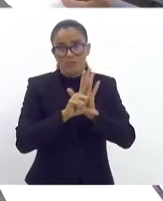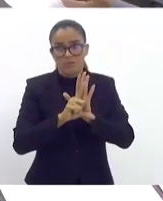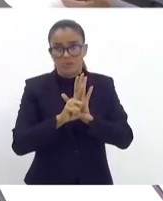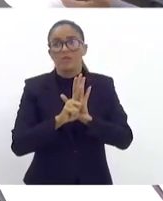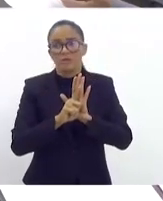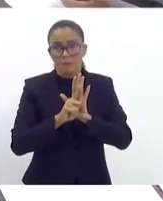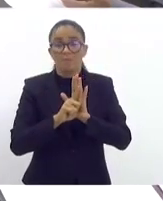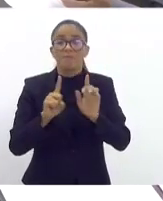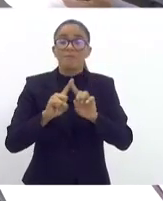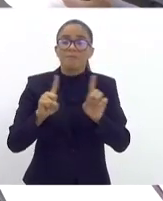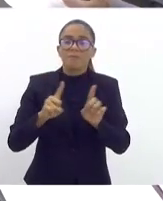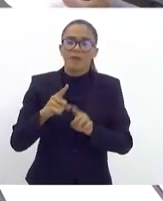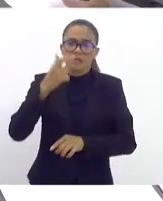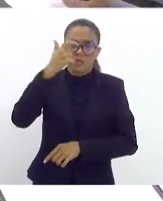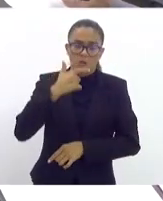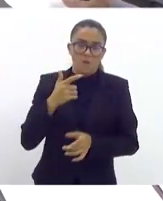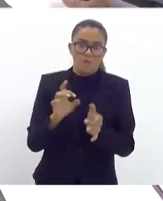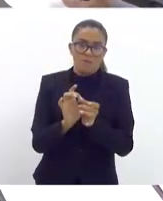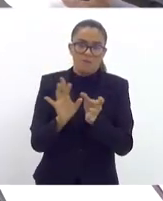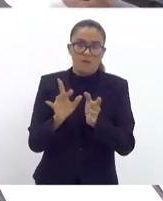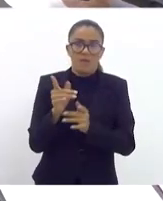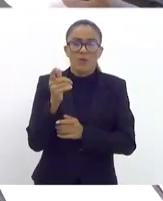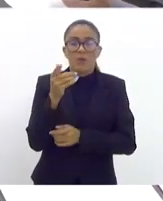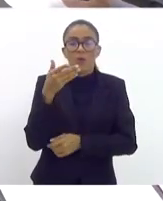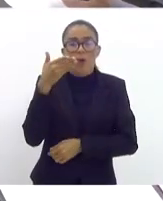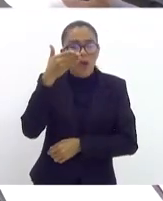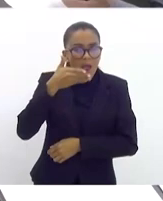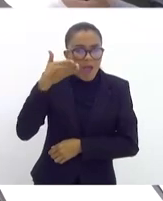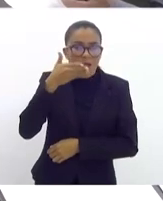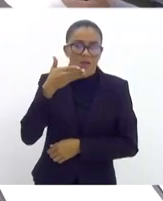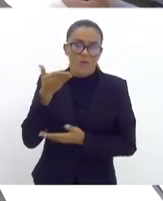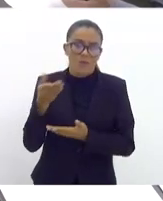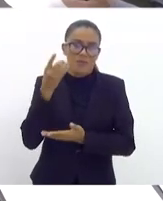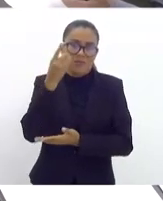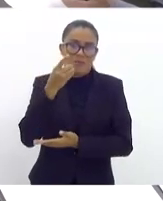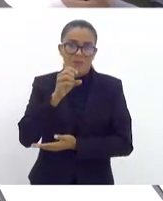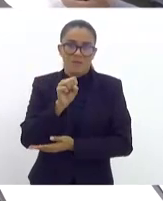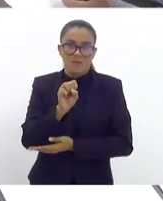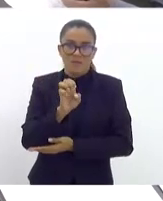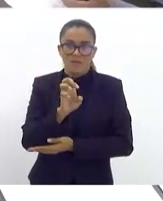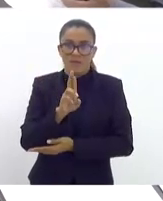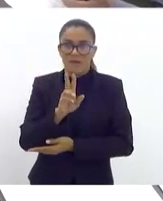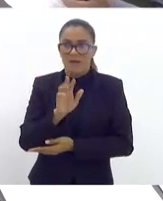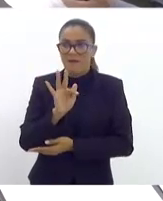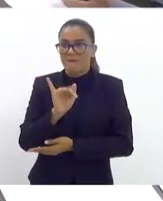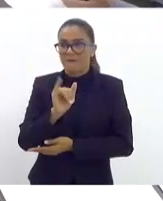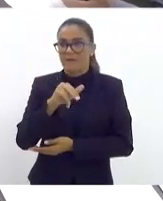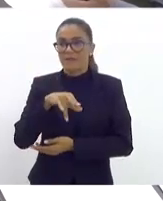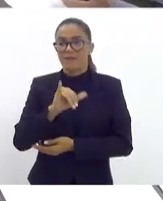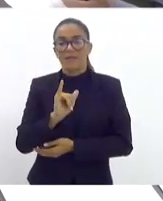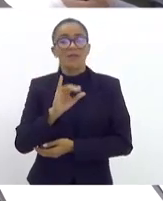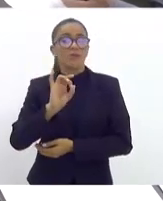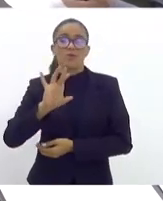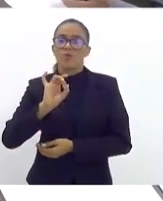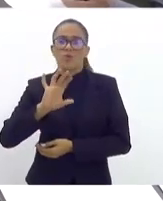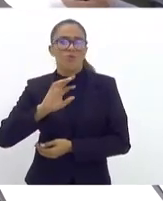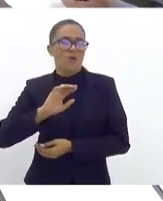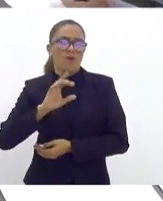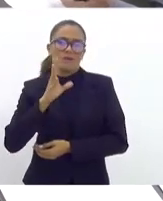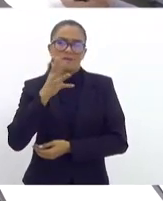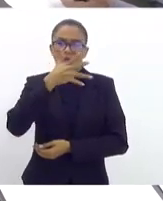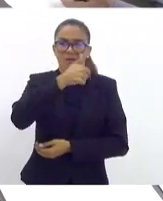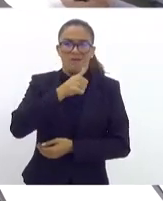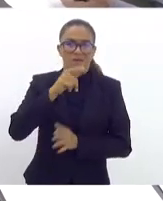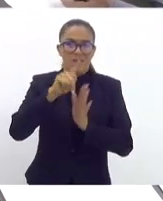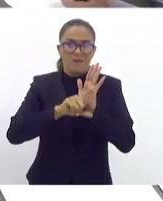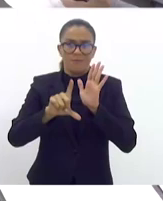me permito usar os argumentos aqui do deputado serafimi que na verdade esse o intuito aqui não é nenhum salvar o projeto é a gente